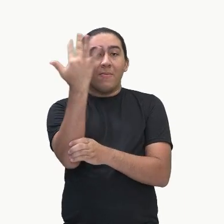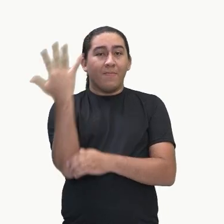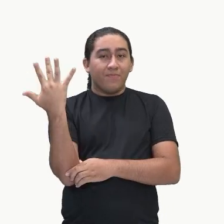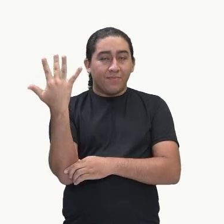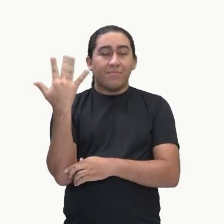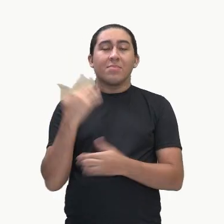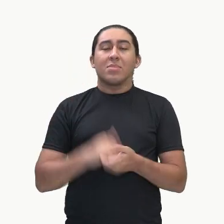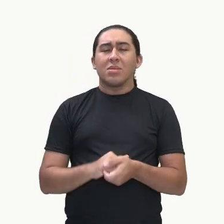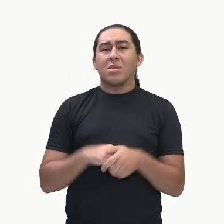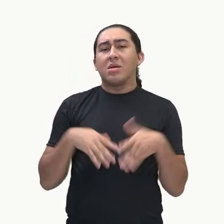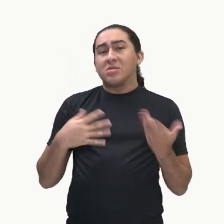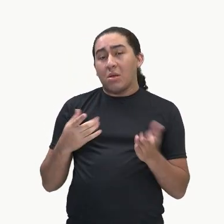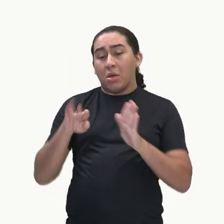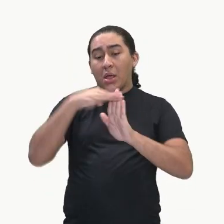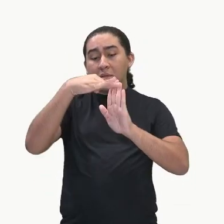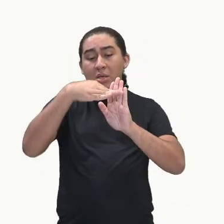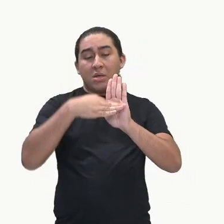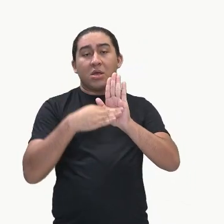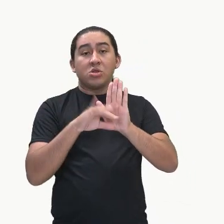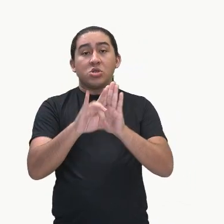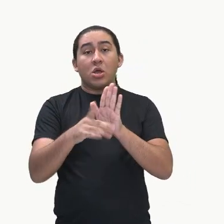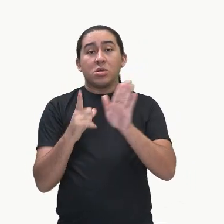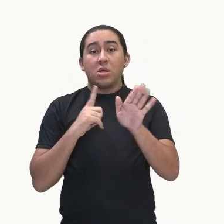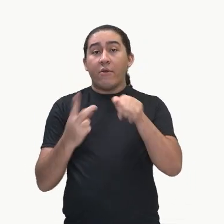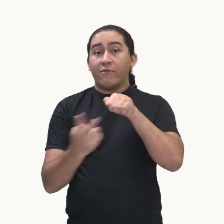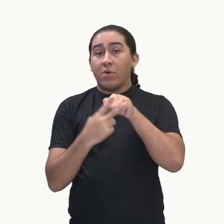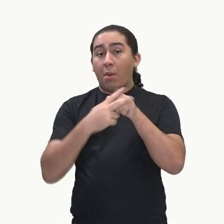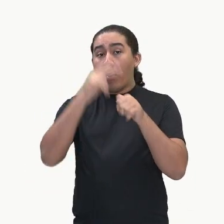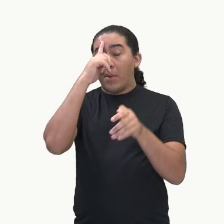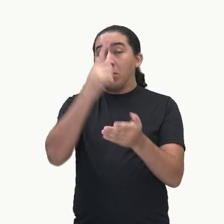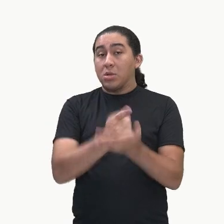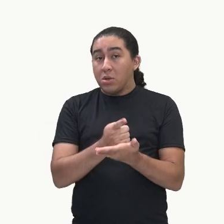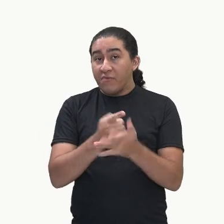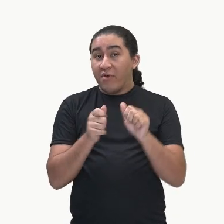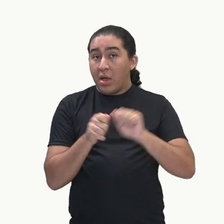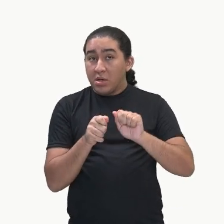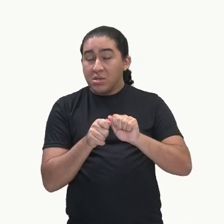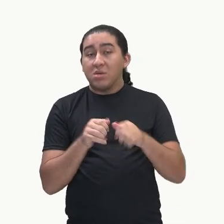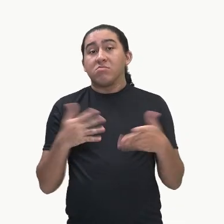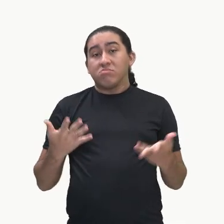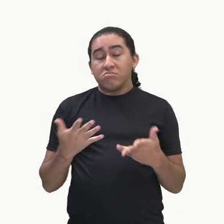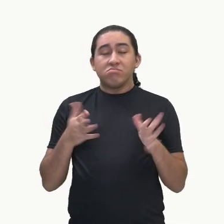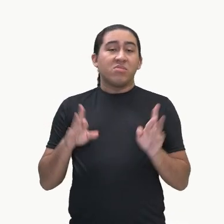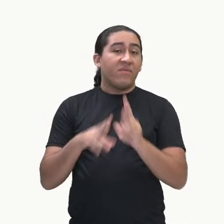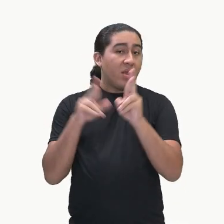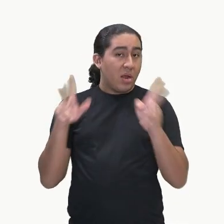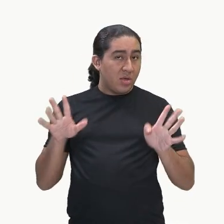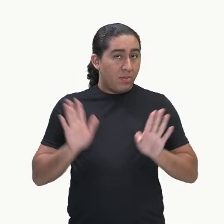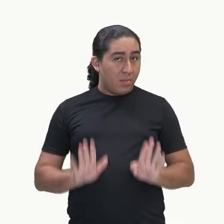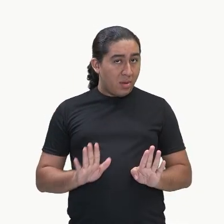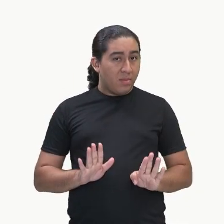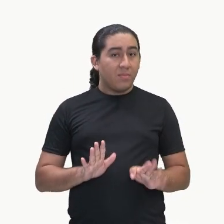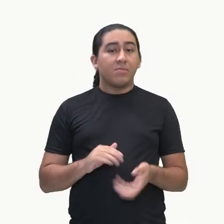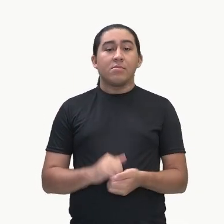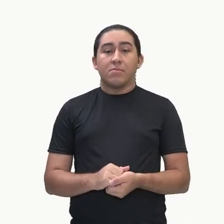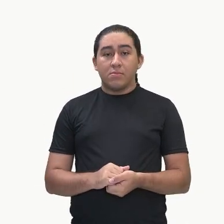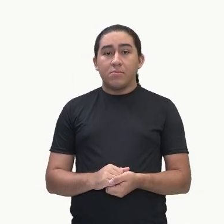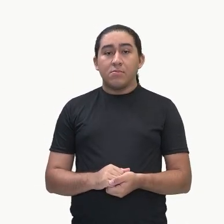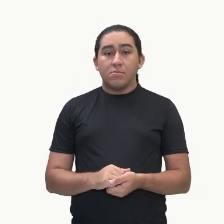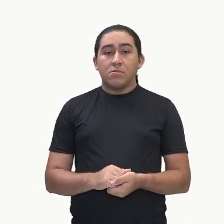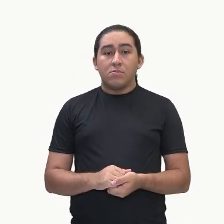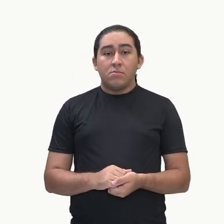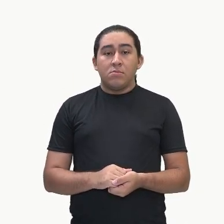receita eu só vou encontrar verbos no imperativo. Isso não vai acontecer, né? Claro. Mas